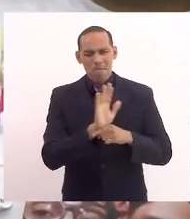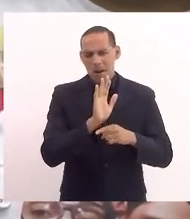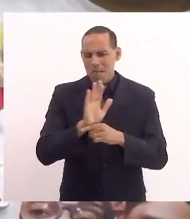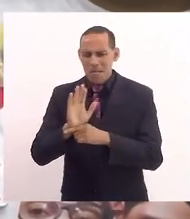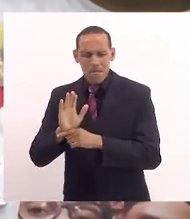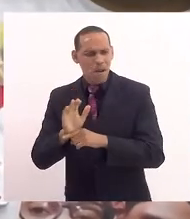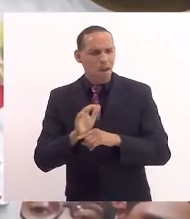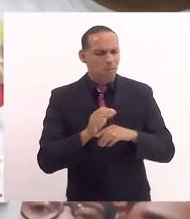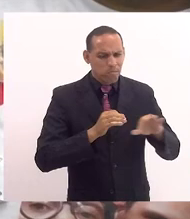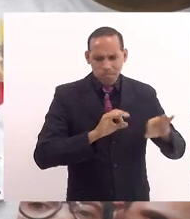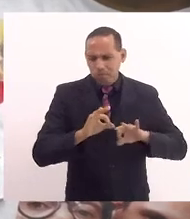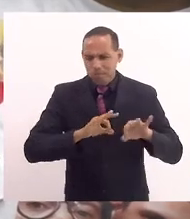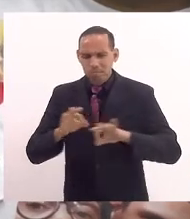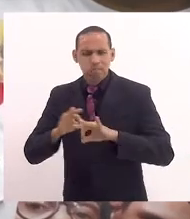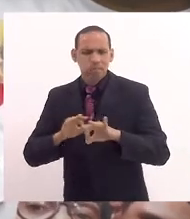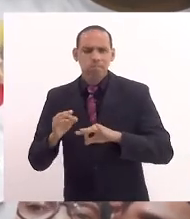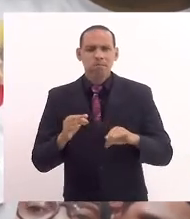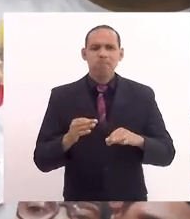fogo por mim.